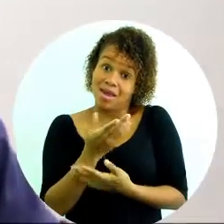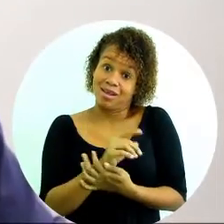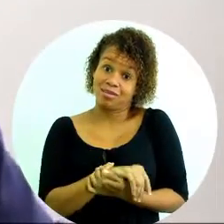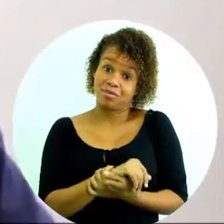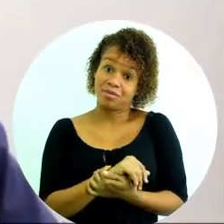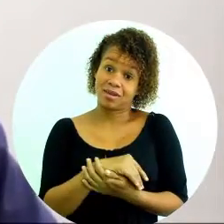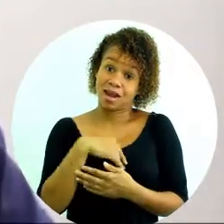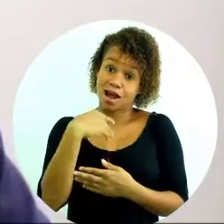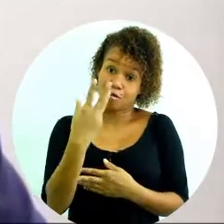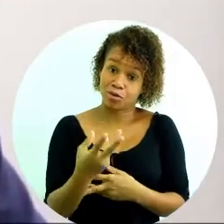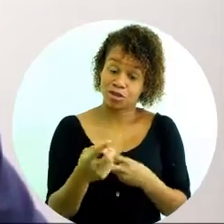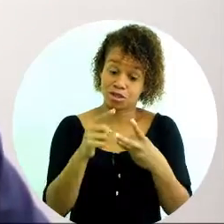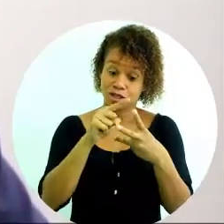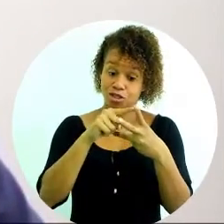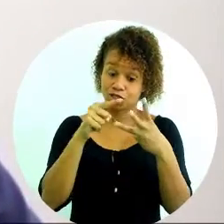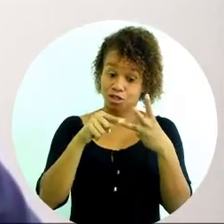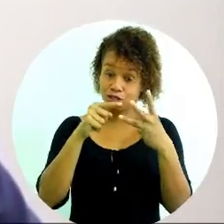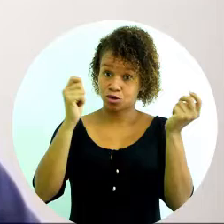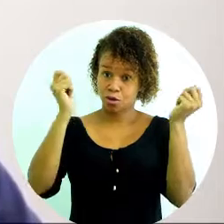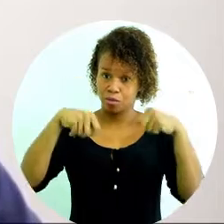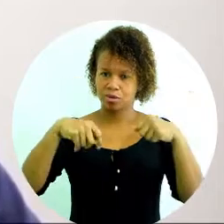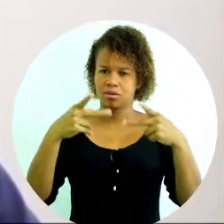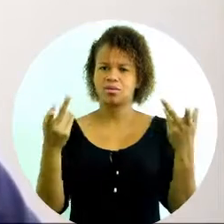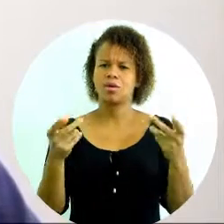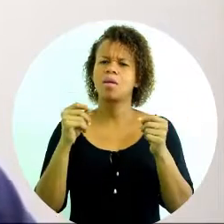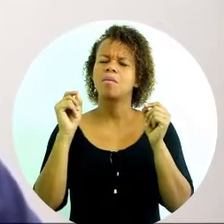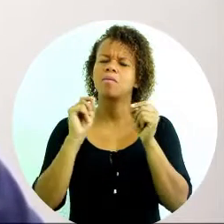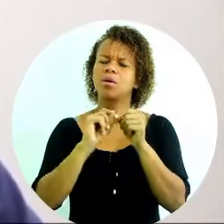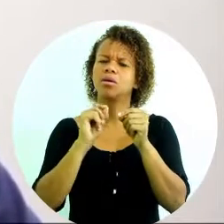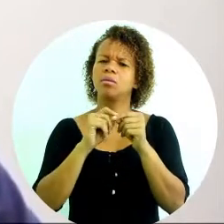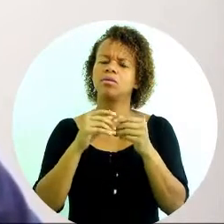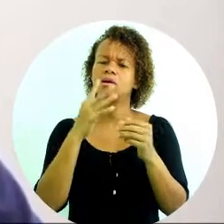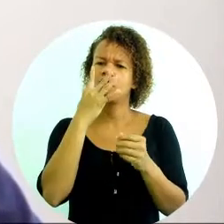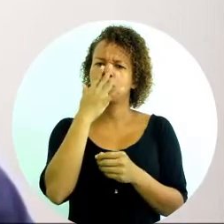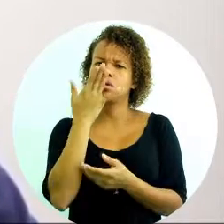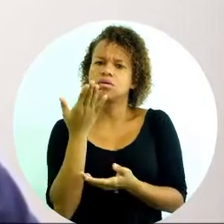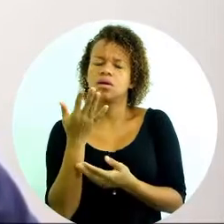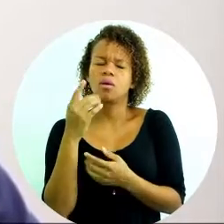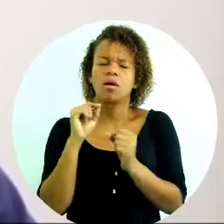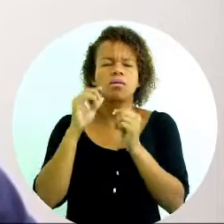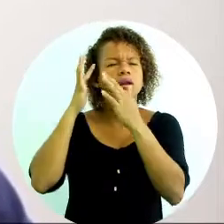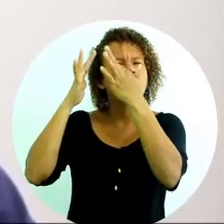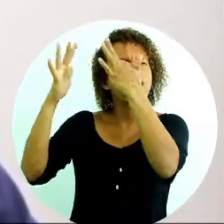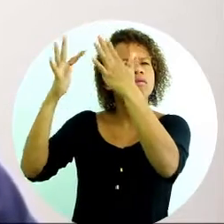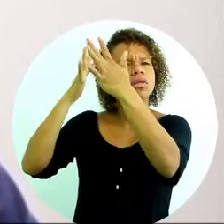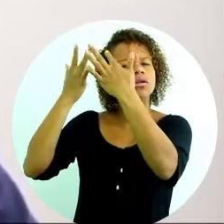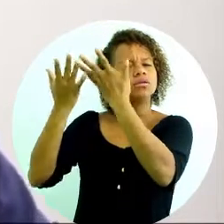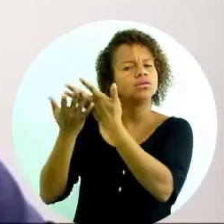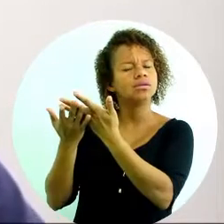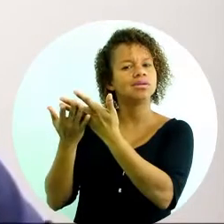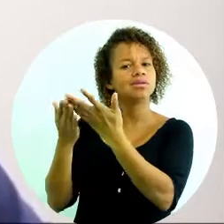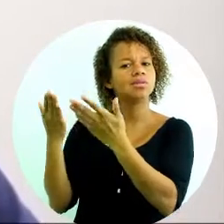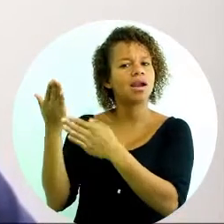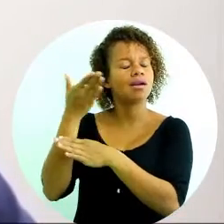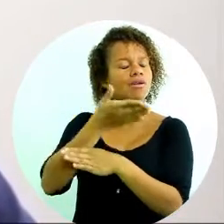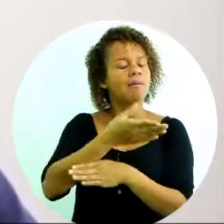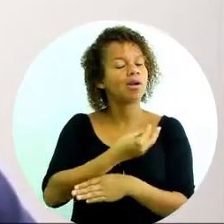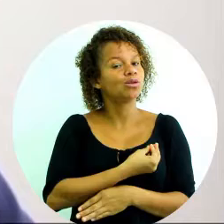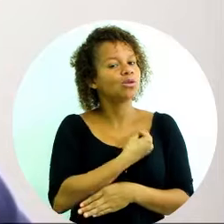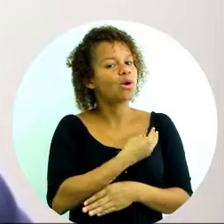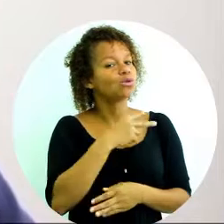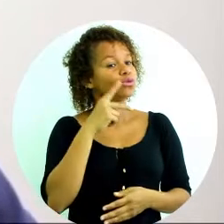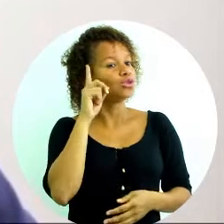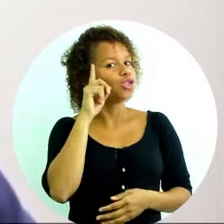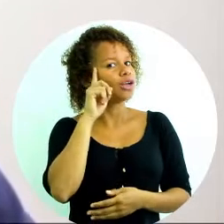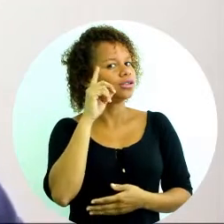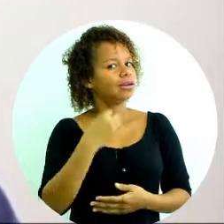Bem, após essas três competências, o que podemos levantar, refletir e levar para o